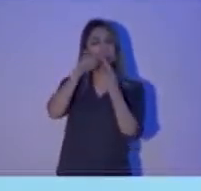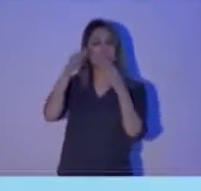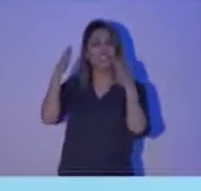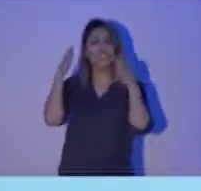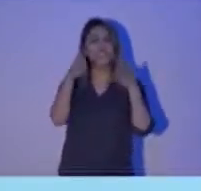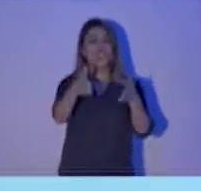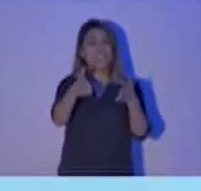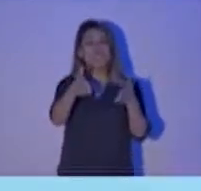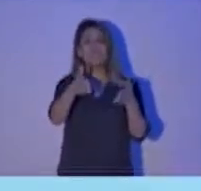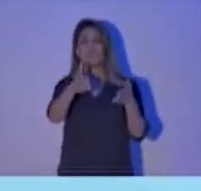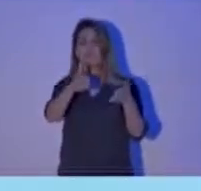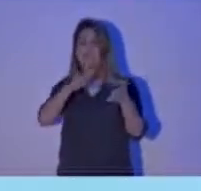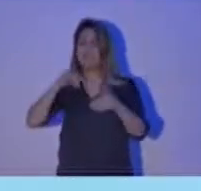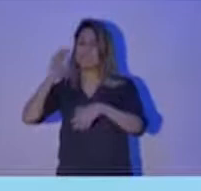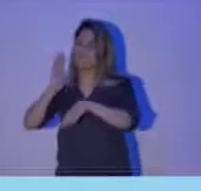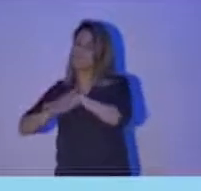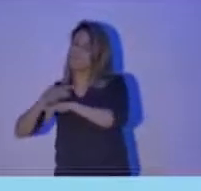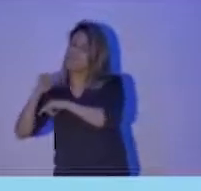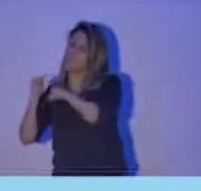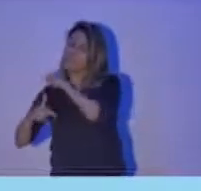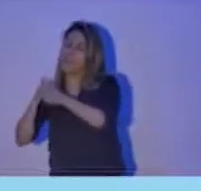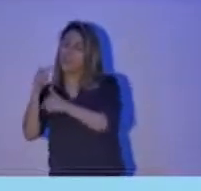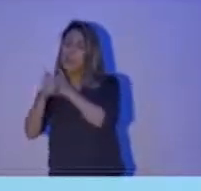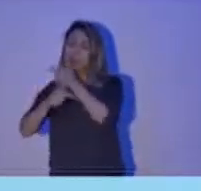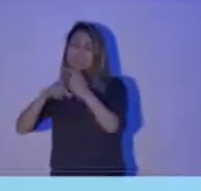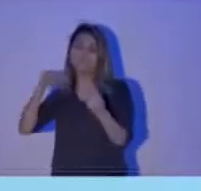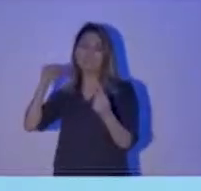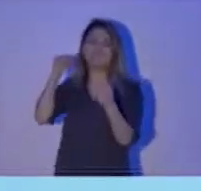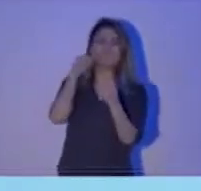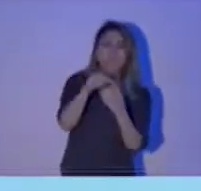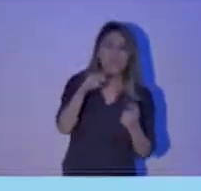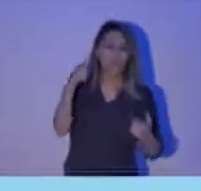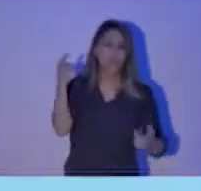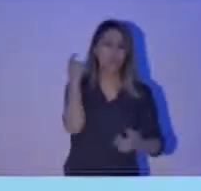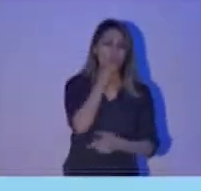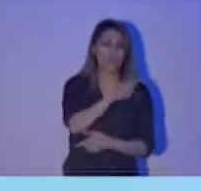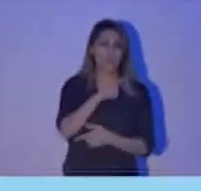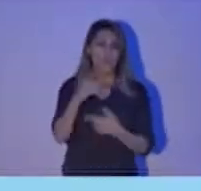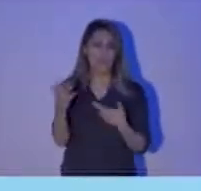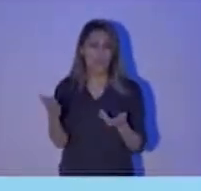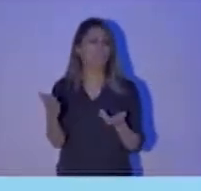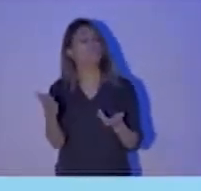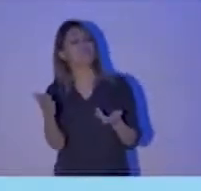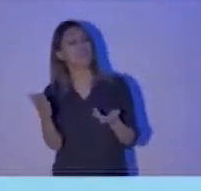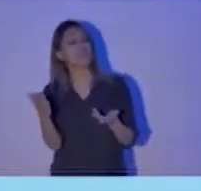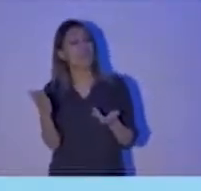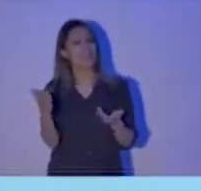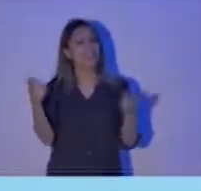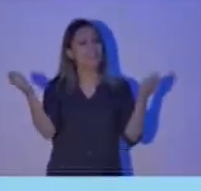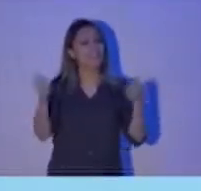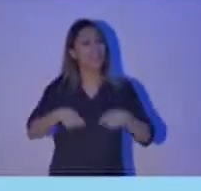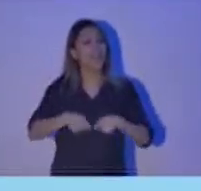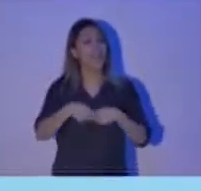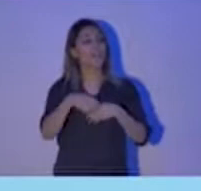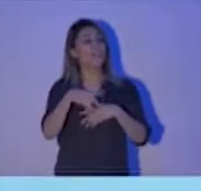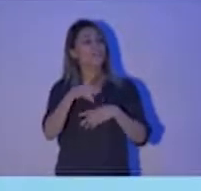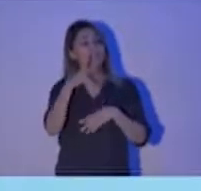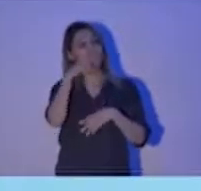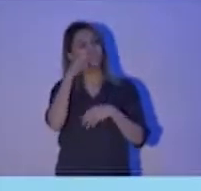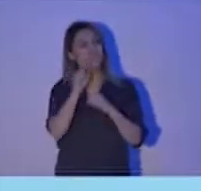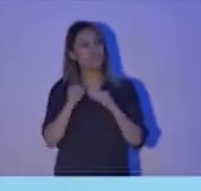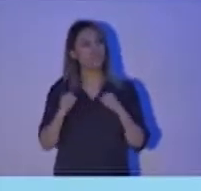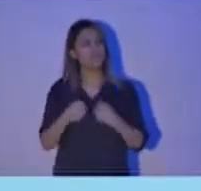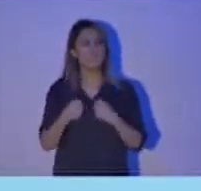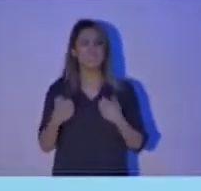nós precisamos, que nós buscamos, isso permite também que haja uma potencialização. É importante